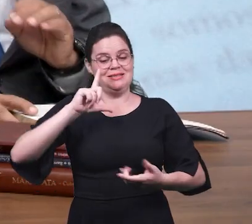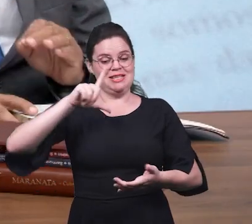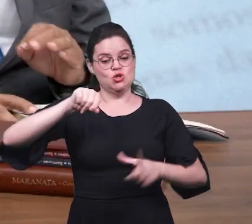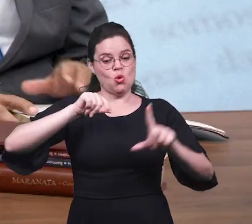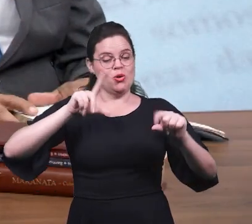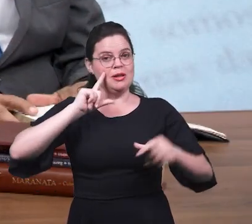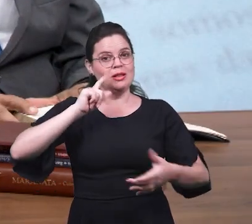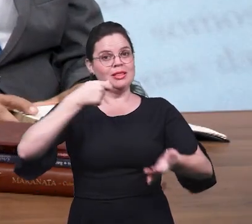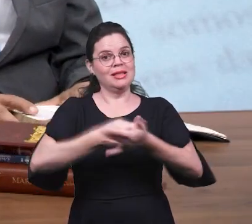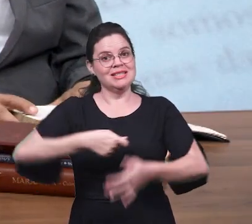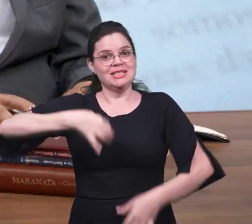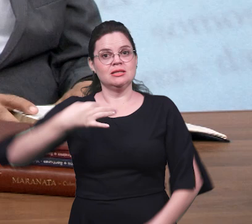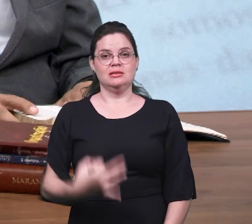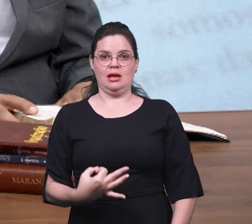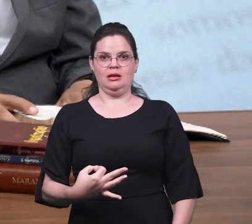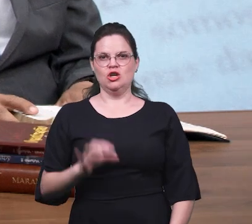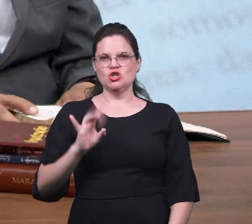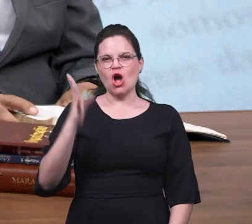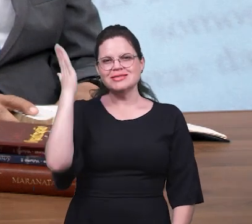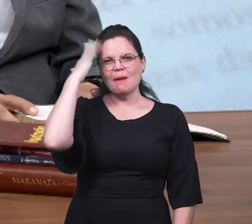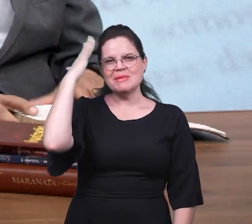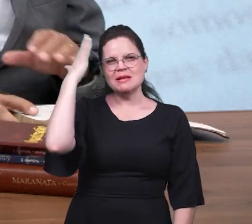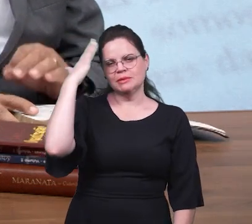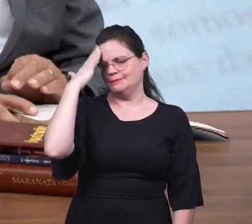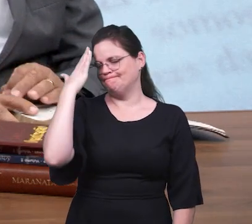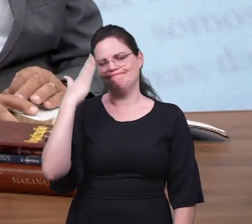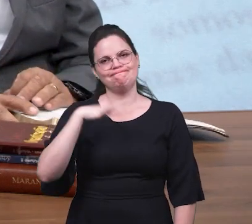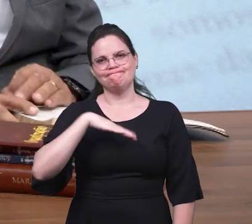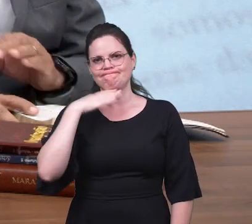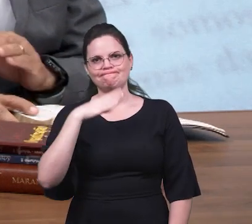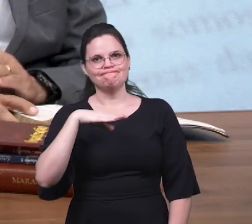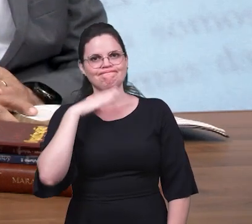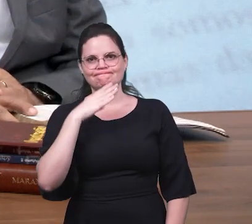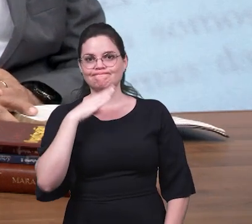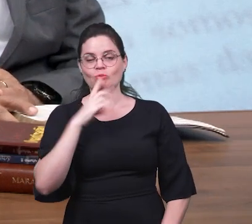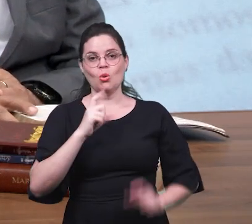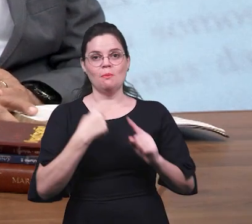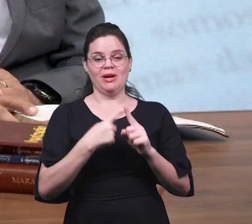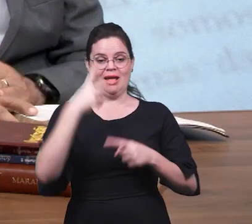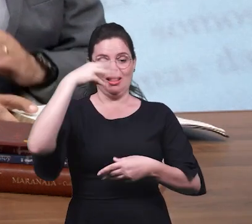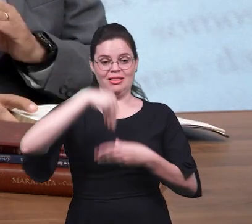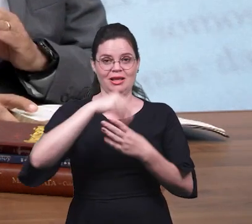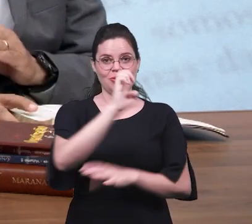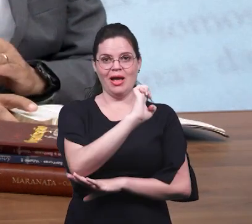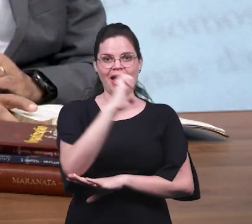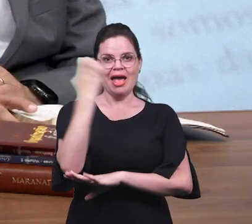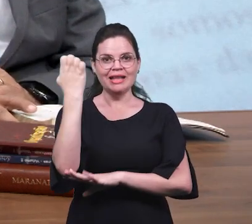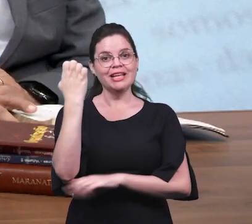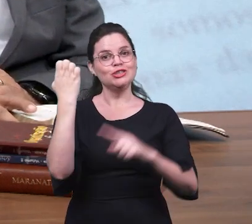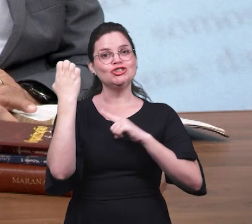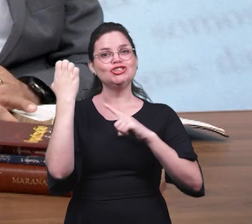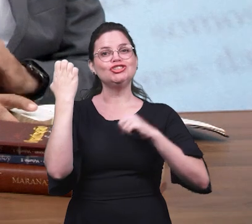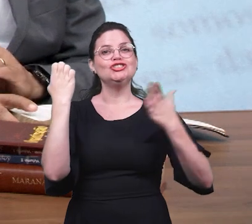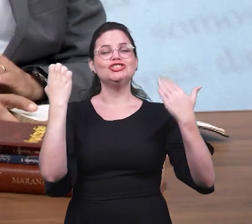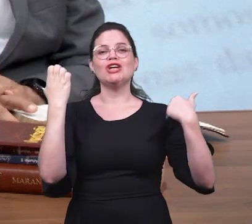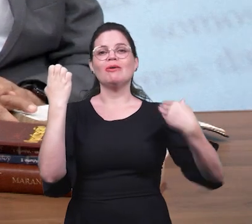A morte, que era uma possibilidade no Éden, tornou-se uma realidade em resultado do